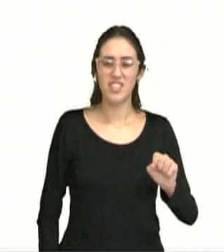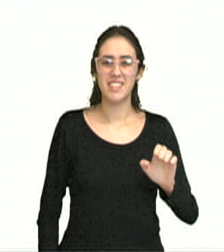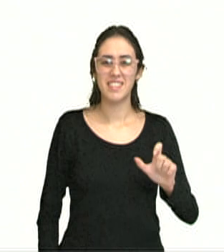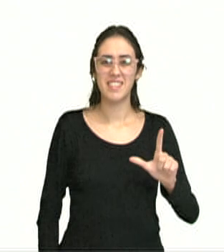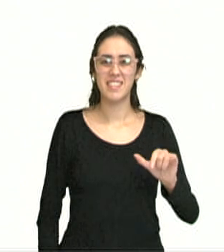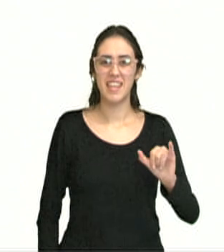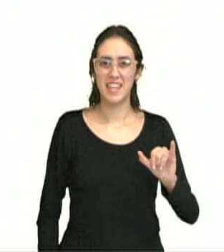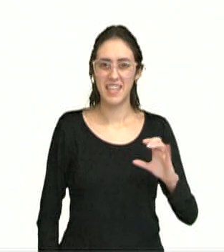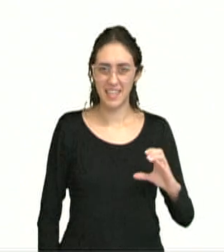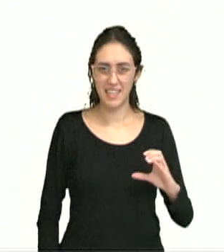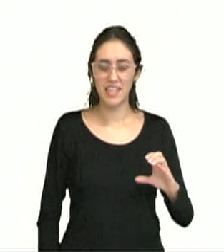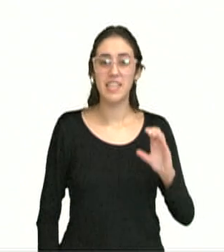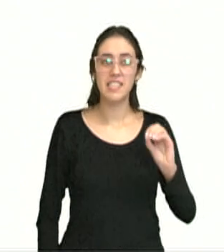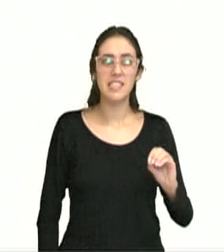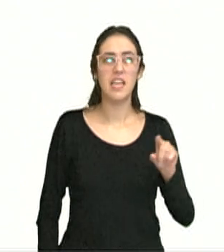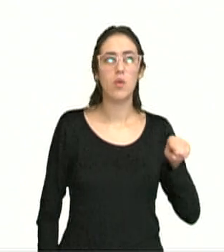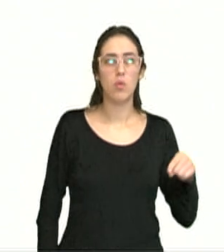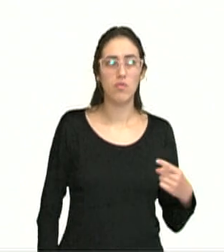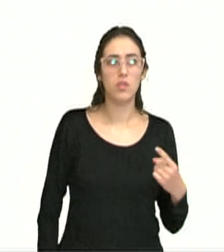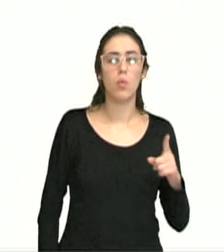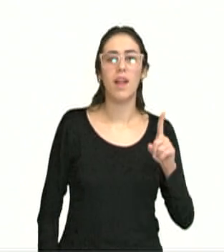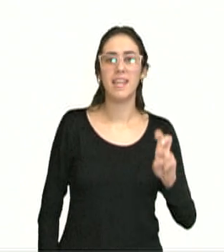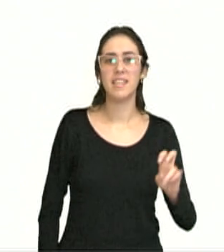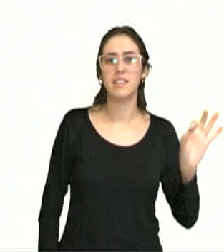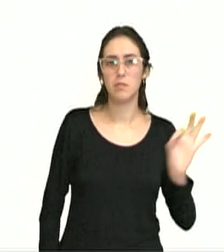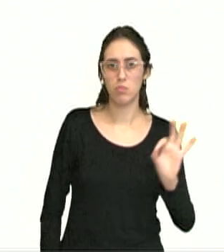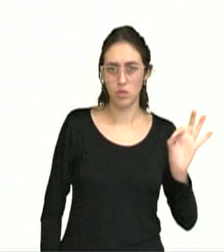0,15% ao mês, em fevereiro foi de